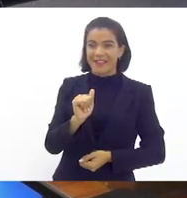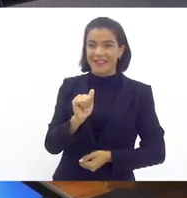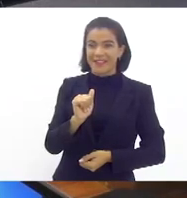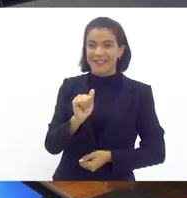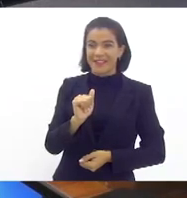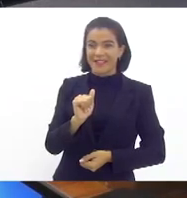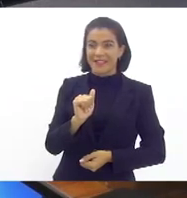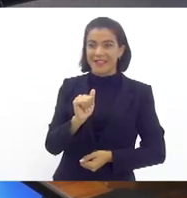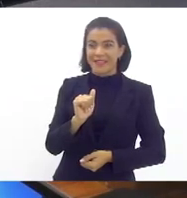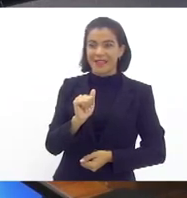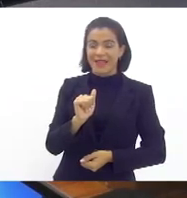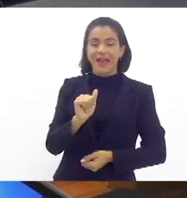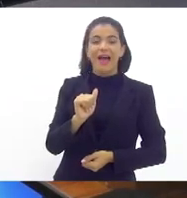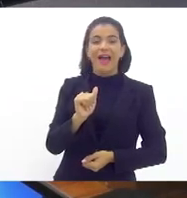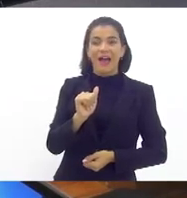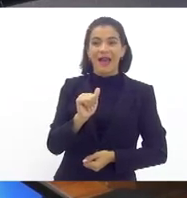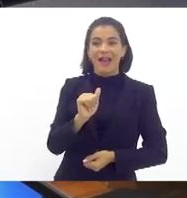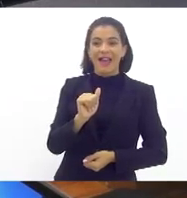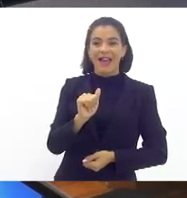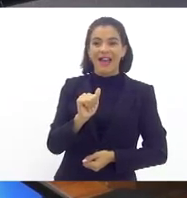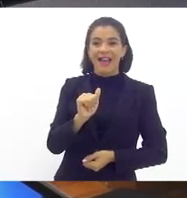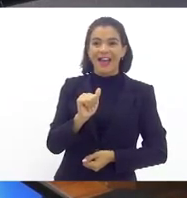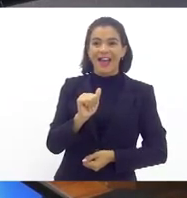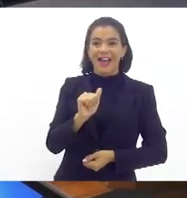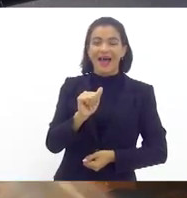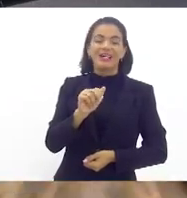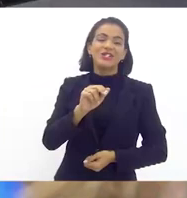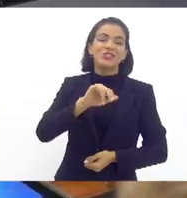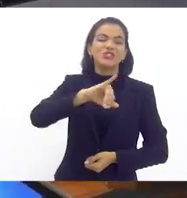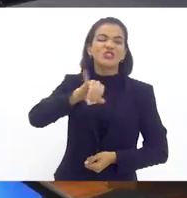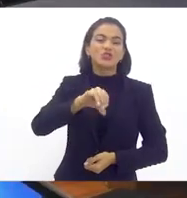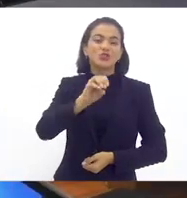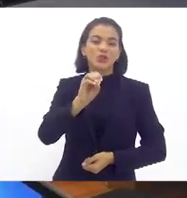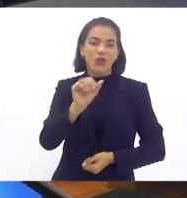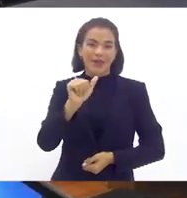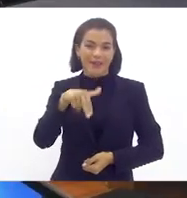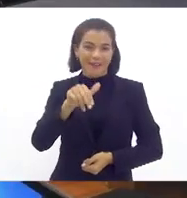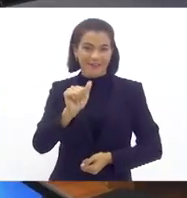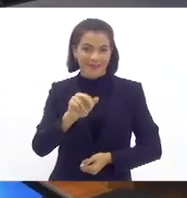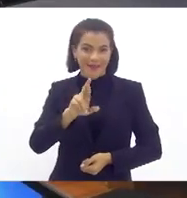Joana, Tânia Pereira dos Anjos. Rafael, fala só. Joana, Isso.